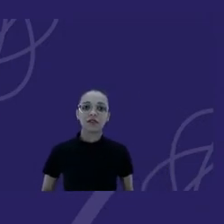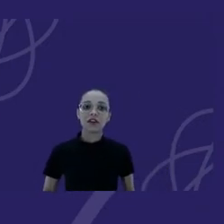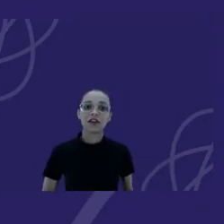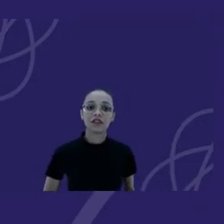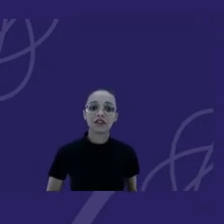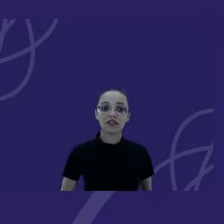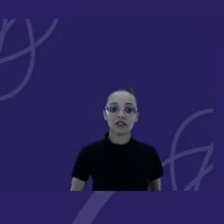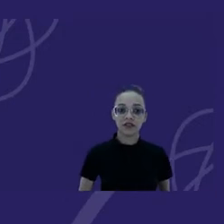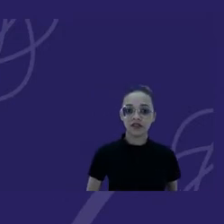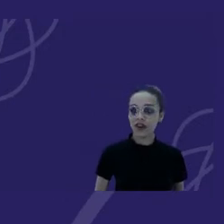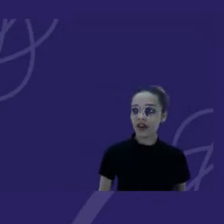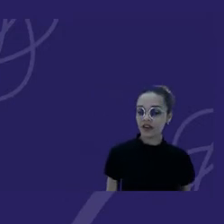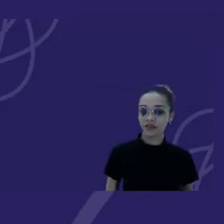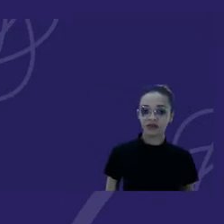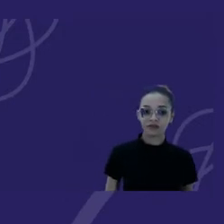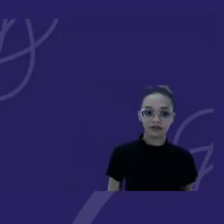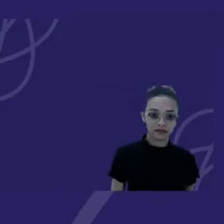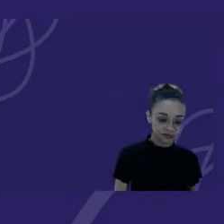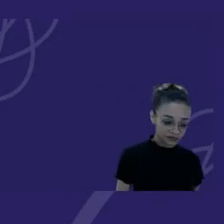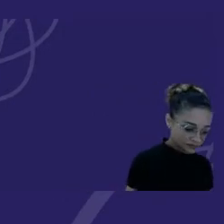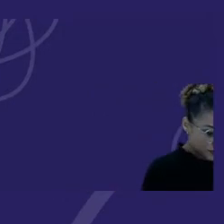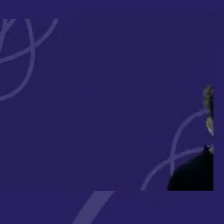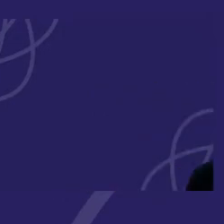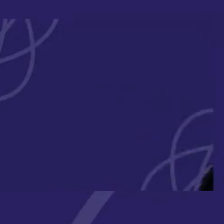Que beleza.